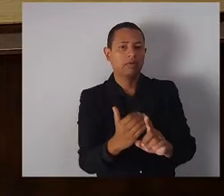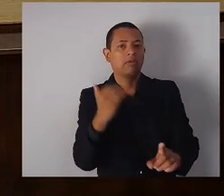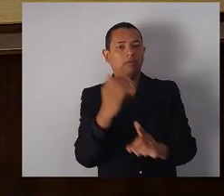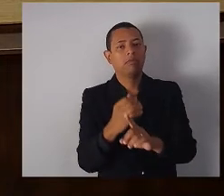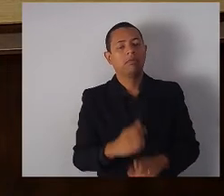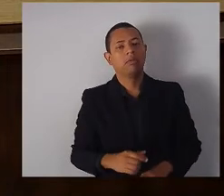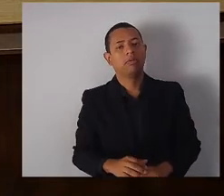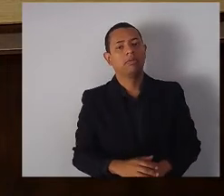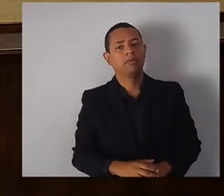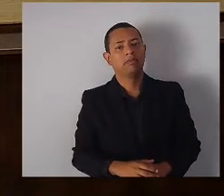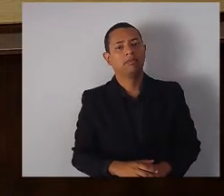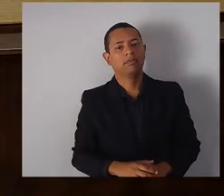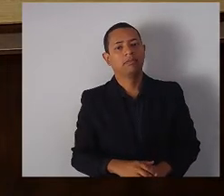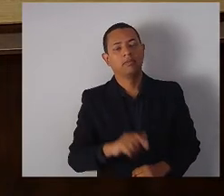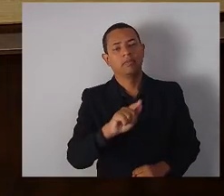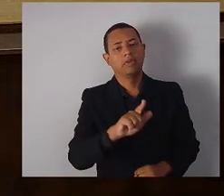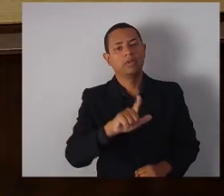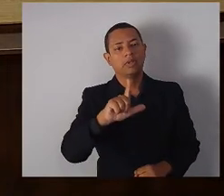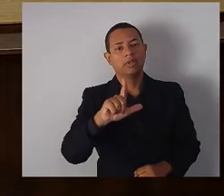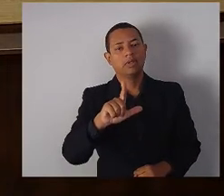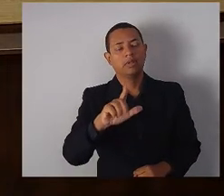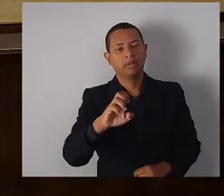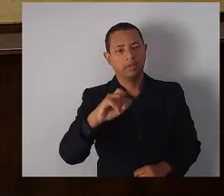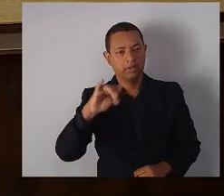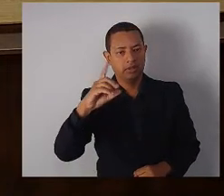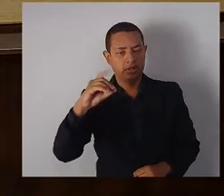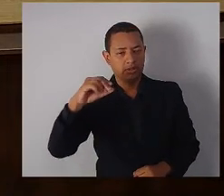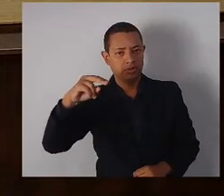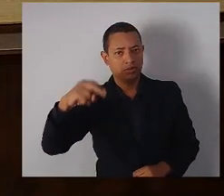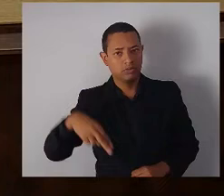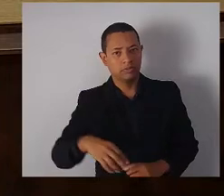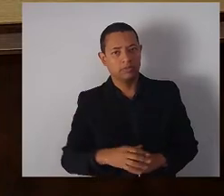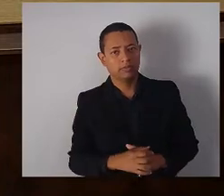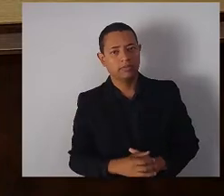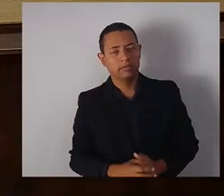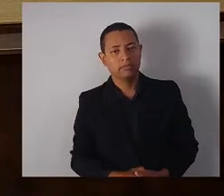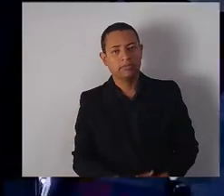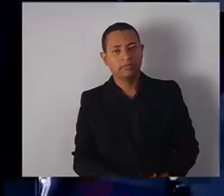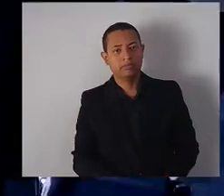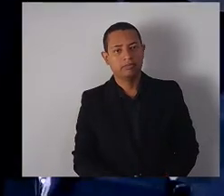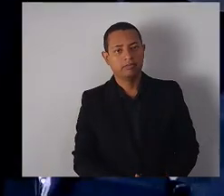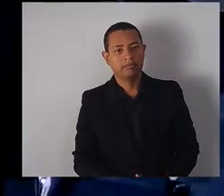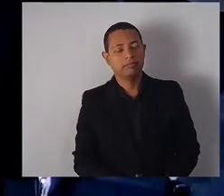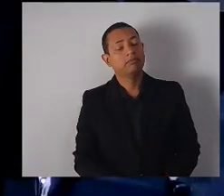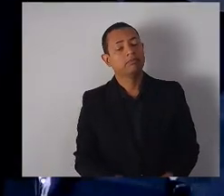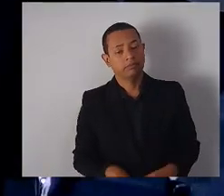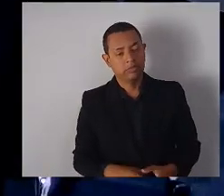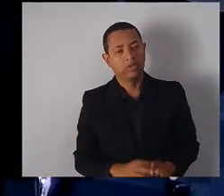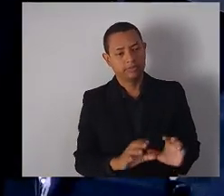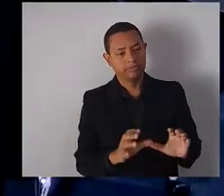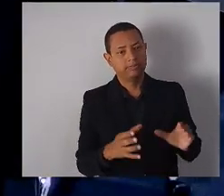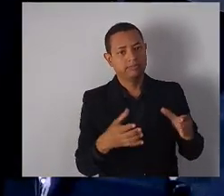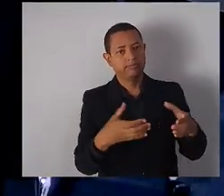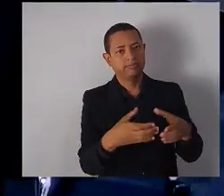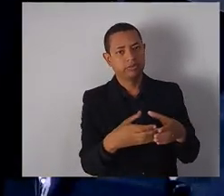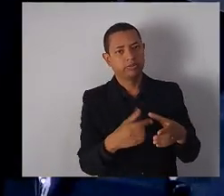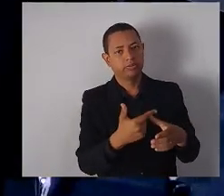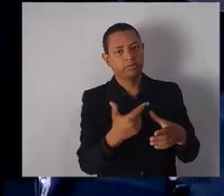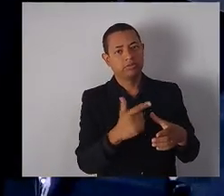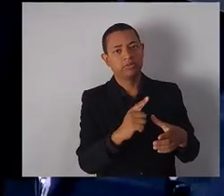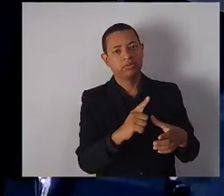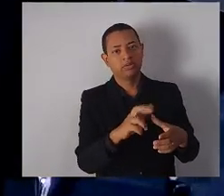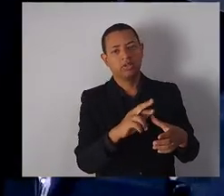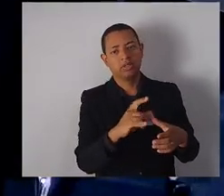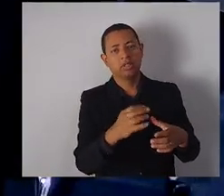Gleidson, né, Marcos Fernandes. Então, essa e o diretor-geral. Essa é a composição do segundo grau da